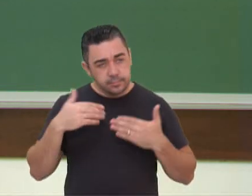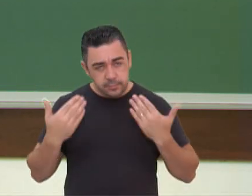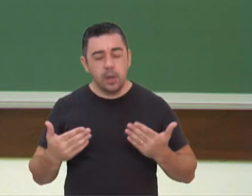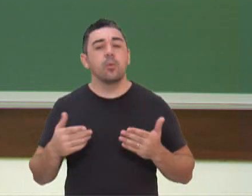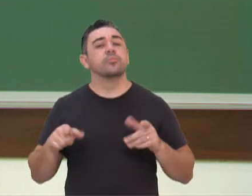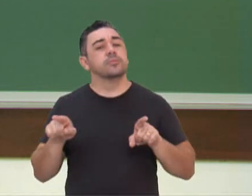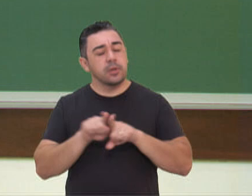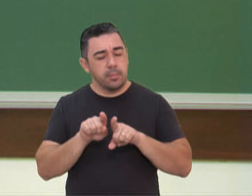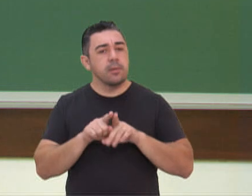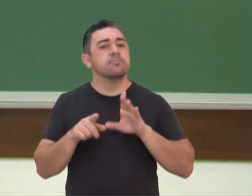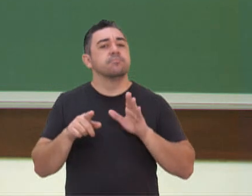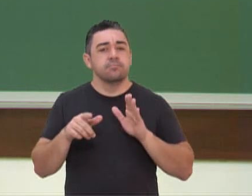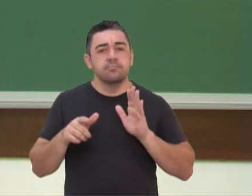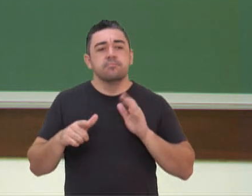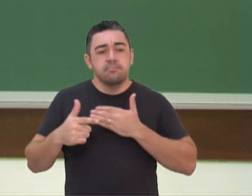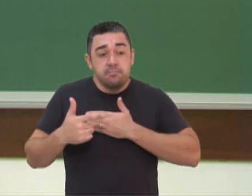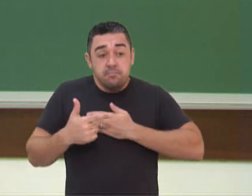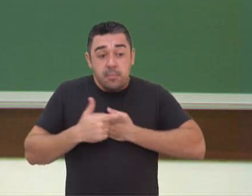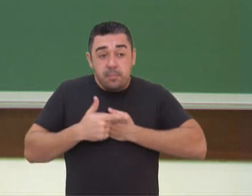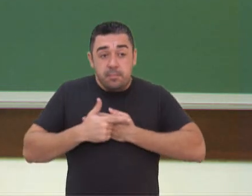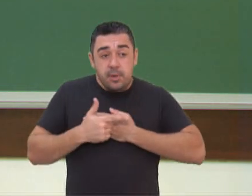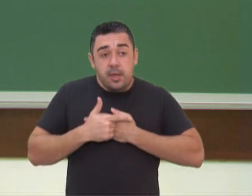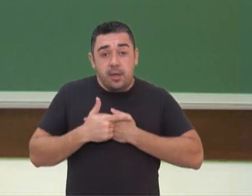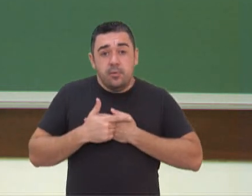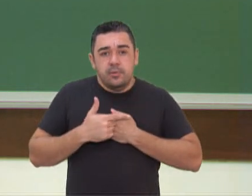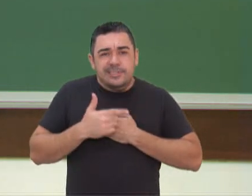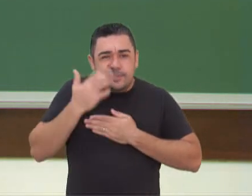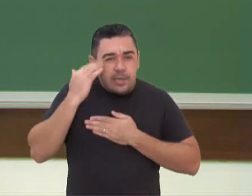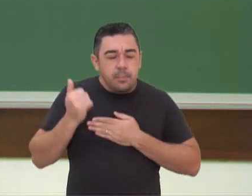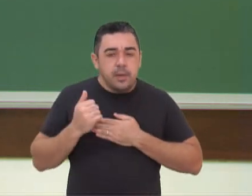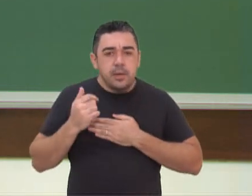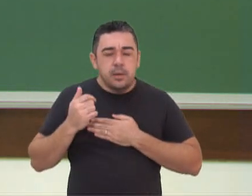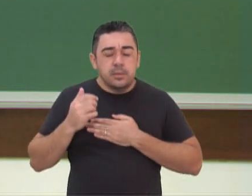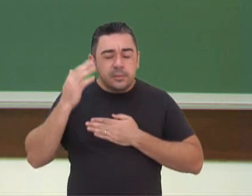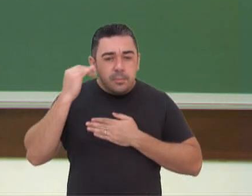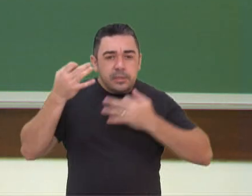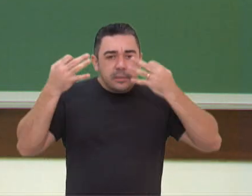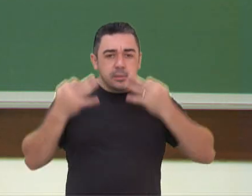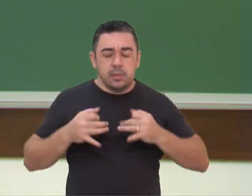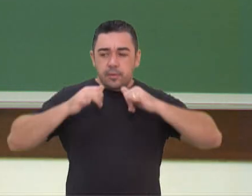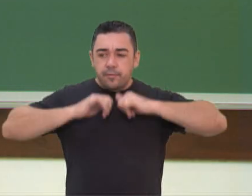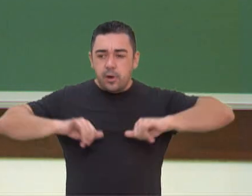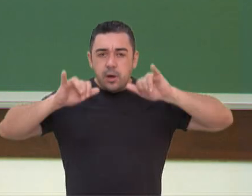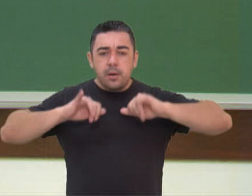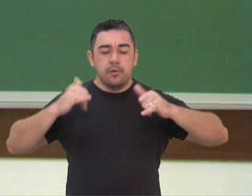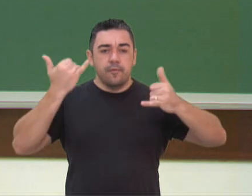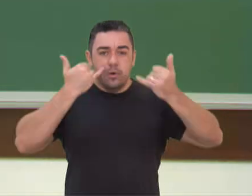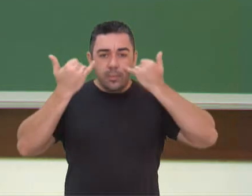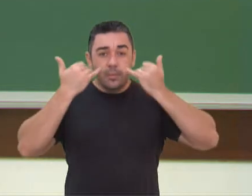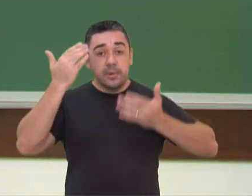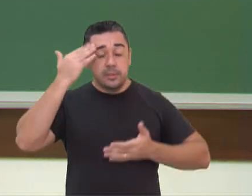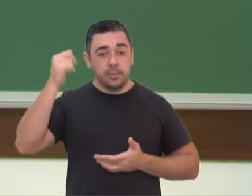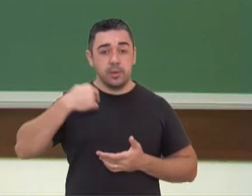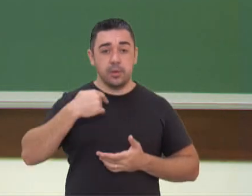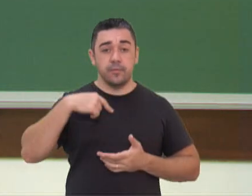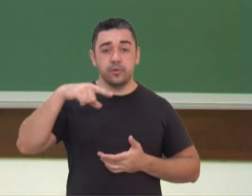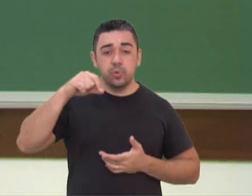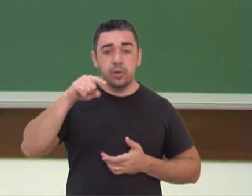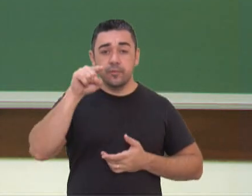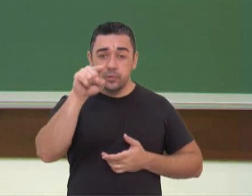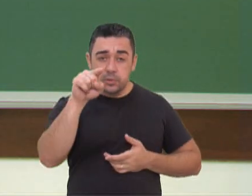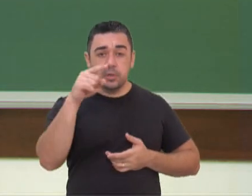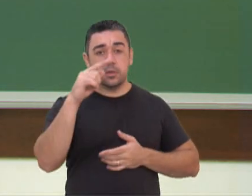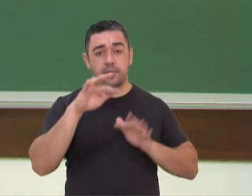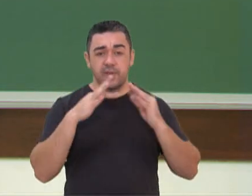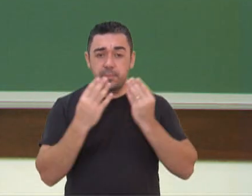esse papel. Então, estar bem informado é fundamental para as melhores decisões possíveis que você, sua família,